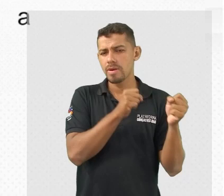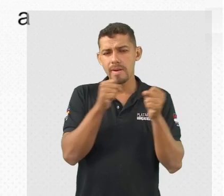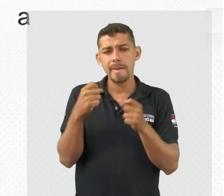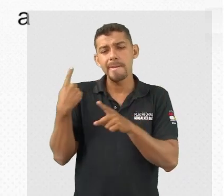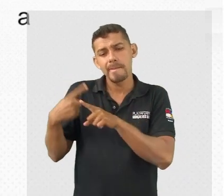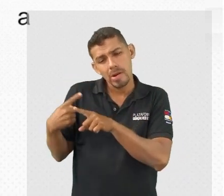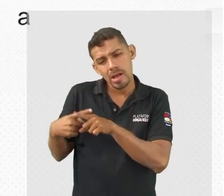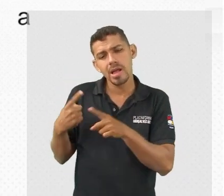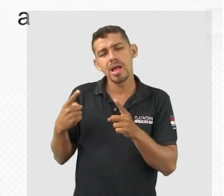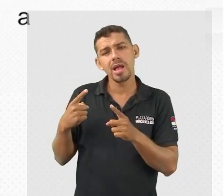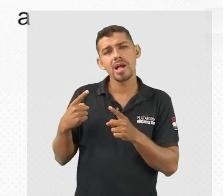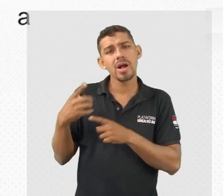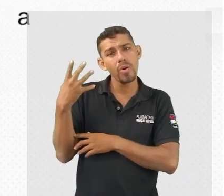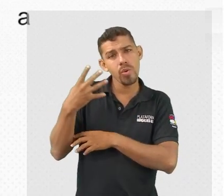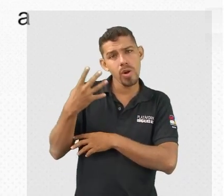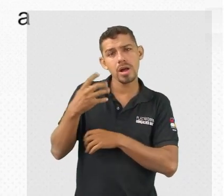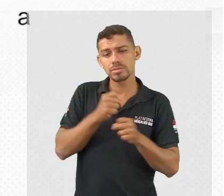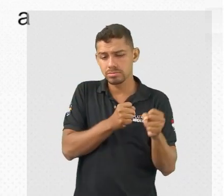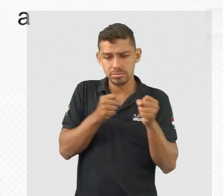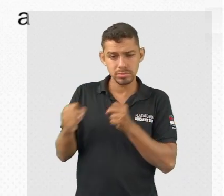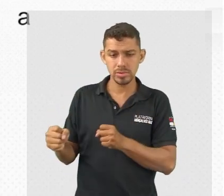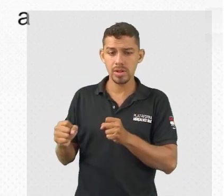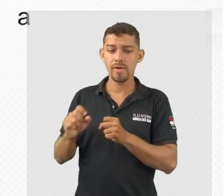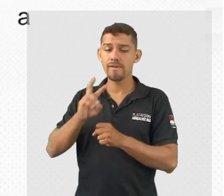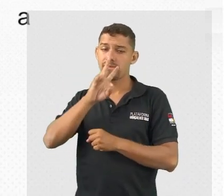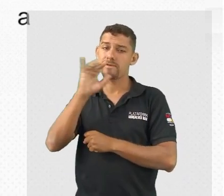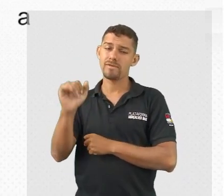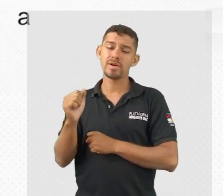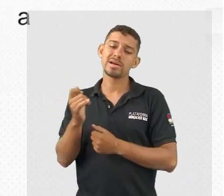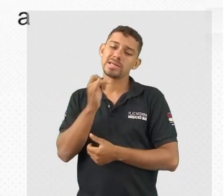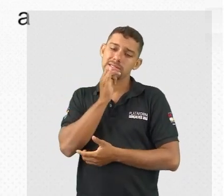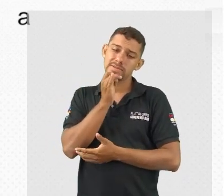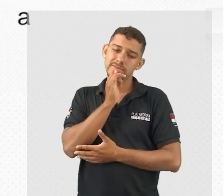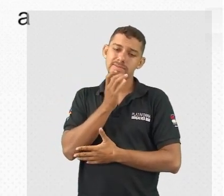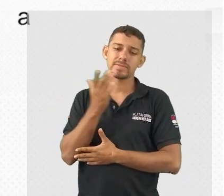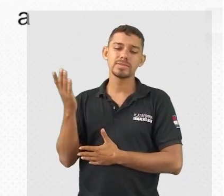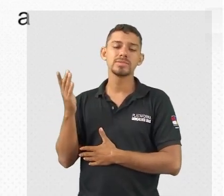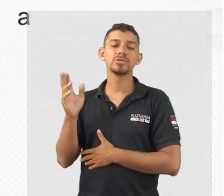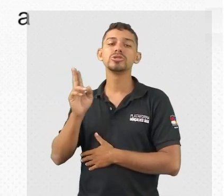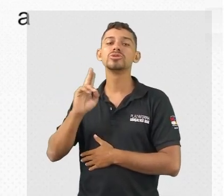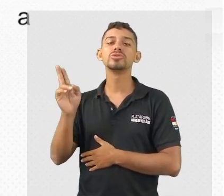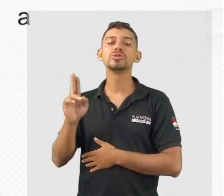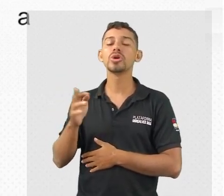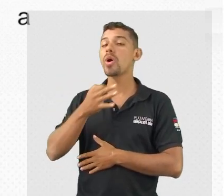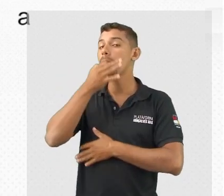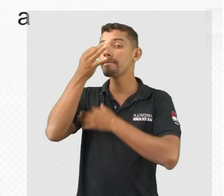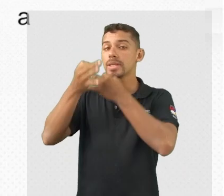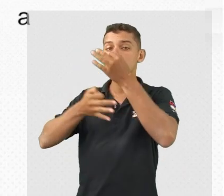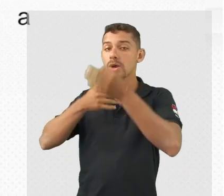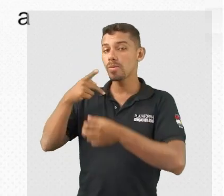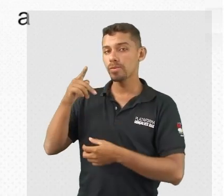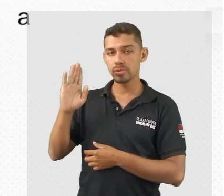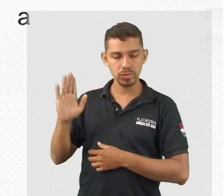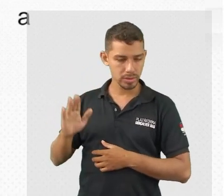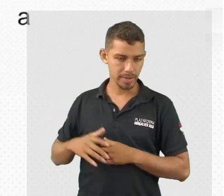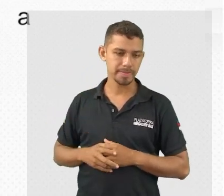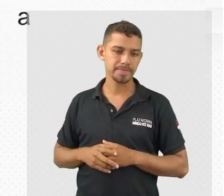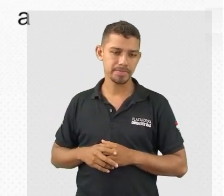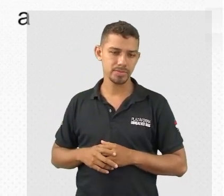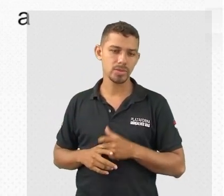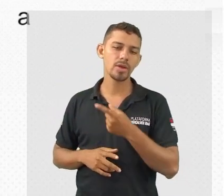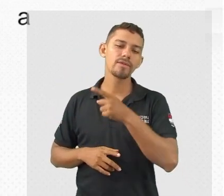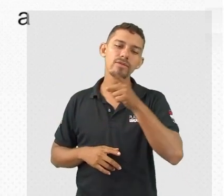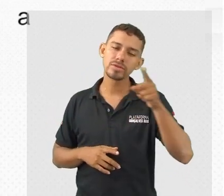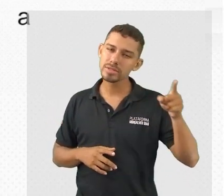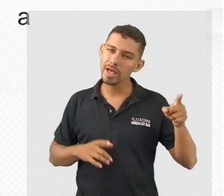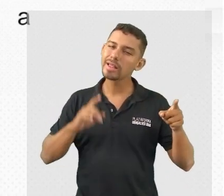porque, de certa forma, o quarto poder ele vai produzir, né, o que nós chamamos de opinião pública. E aí vocês já devem